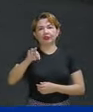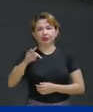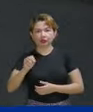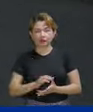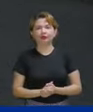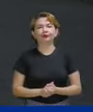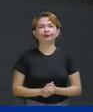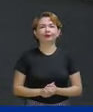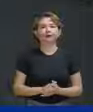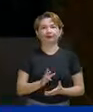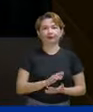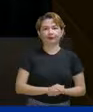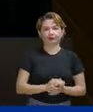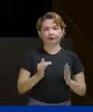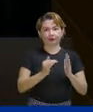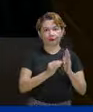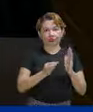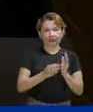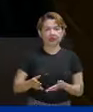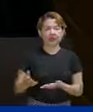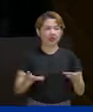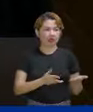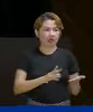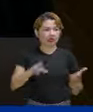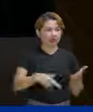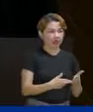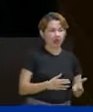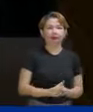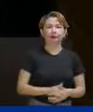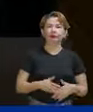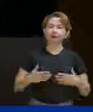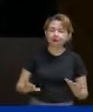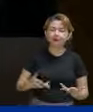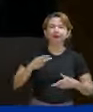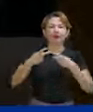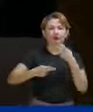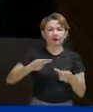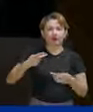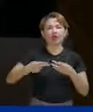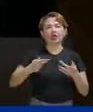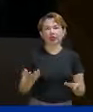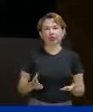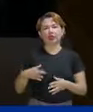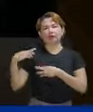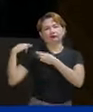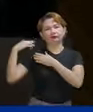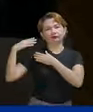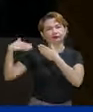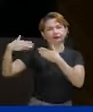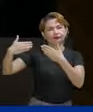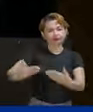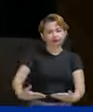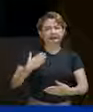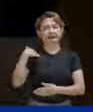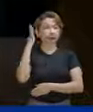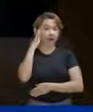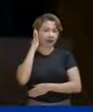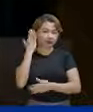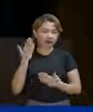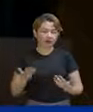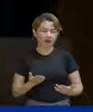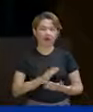Imagem ampla para o do relator. plenário. É aquela discussão nossa já um pouco Foco no antiga, juiz que eu Normande entendo